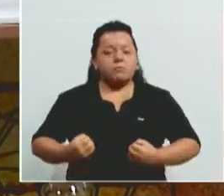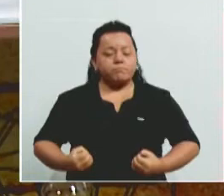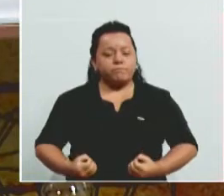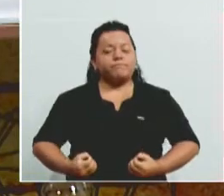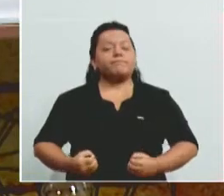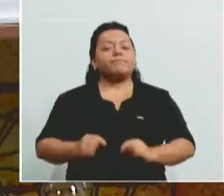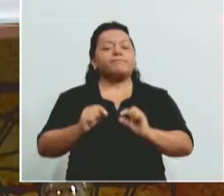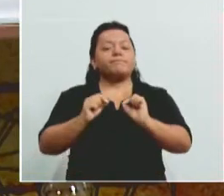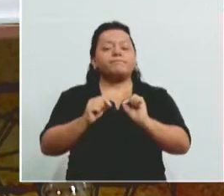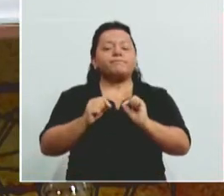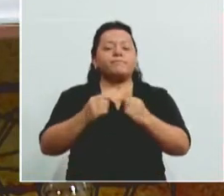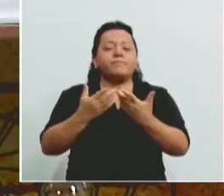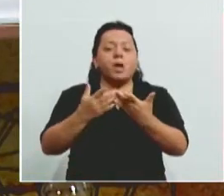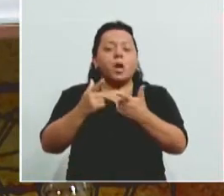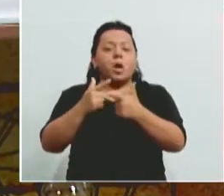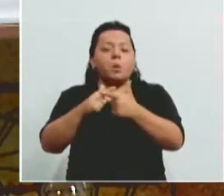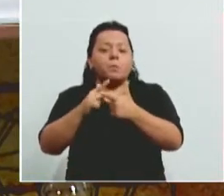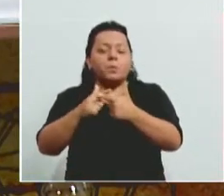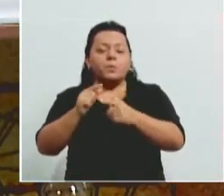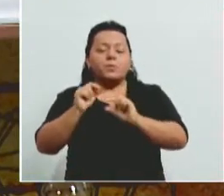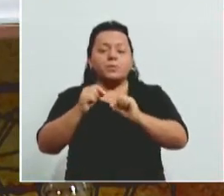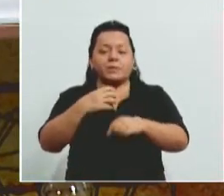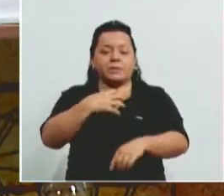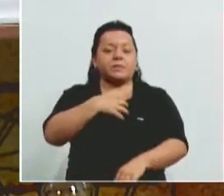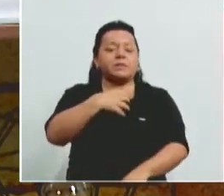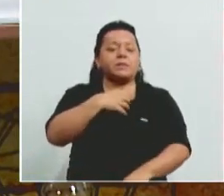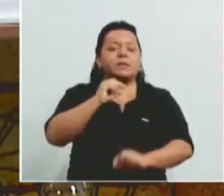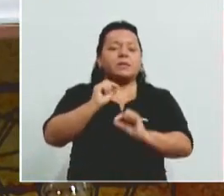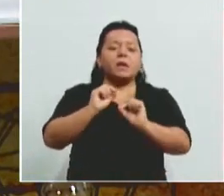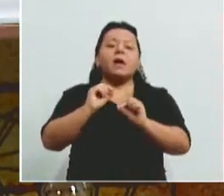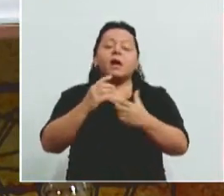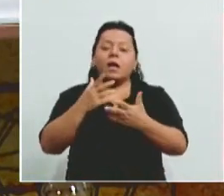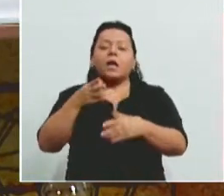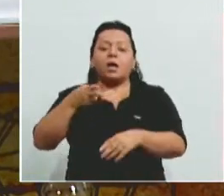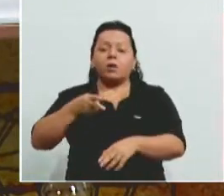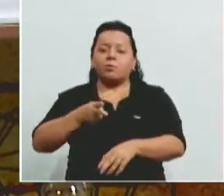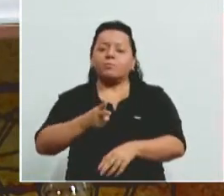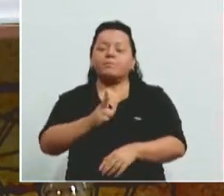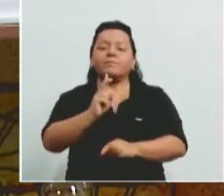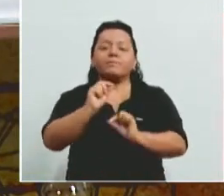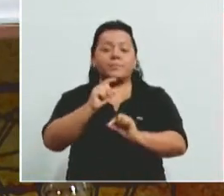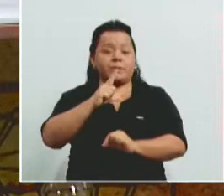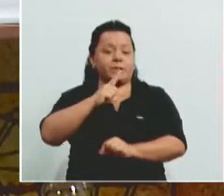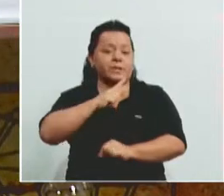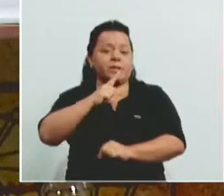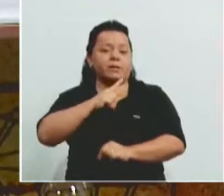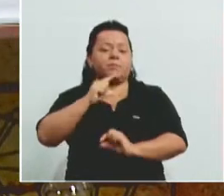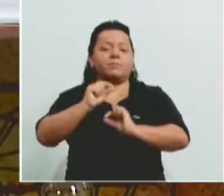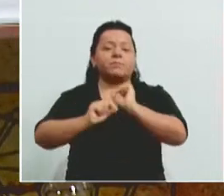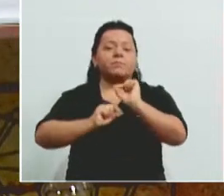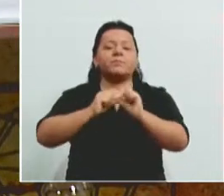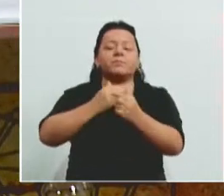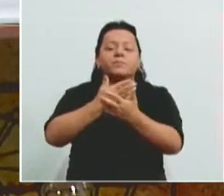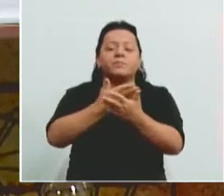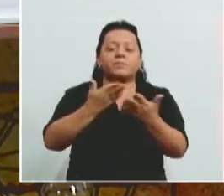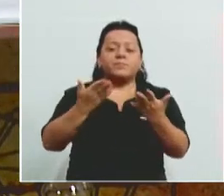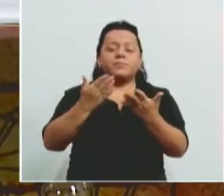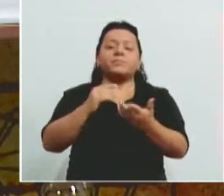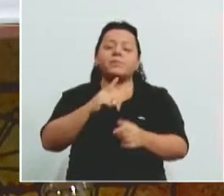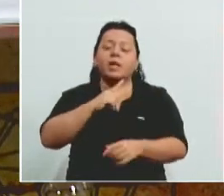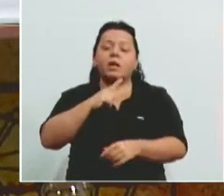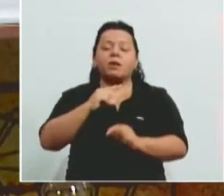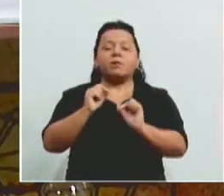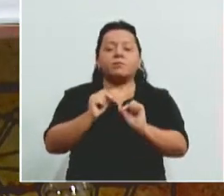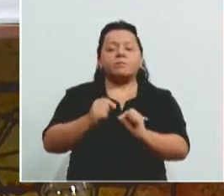tiver comprometimento nesse sentido, ela continua fértil. Tem mulheres que só vão descobrir endometriose na hora que a gente está fazendo a